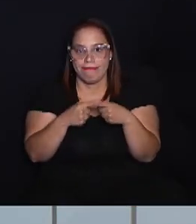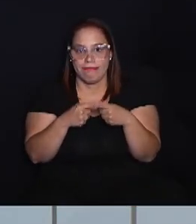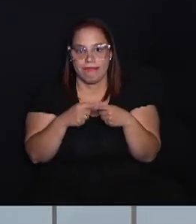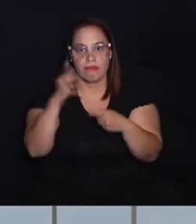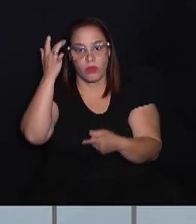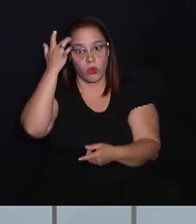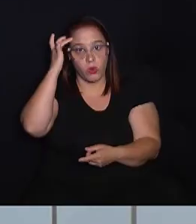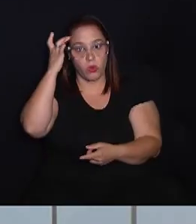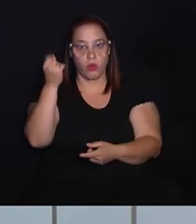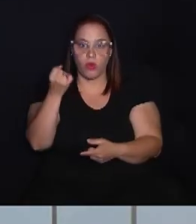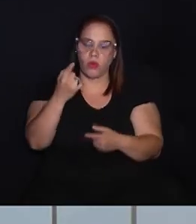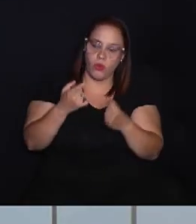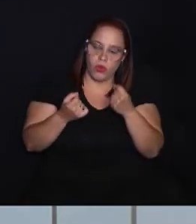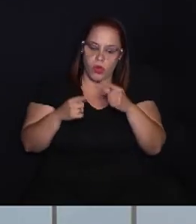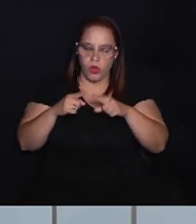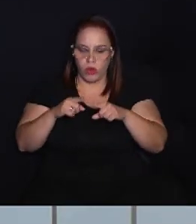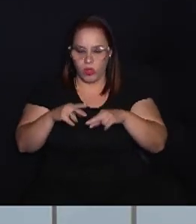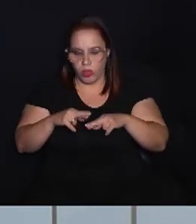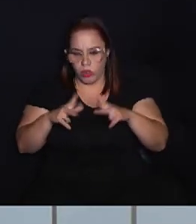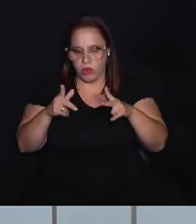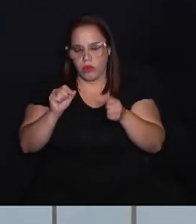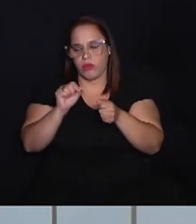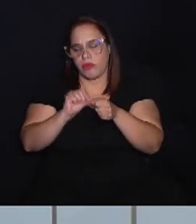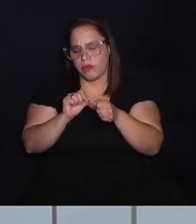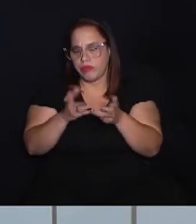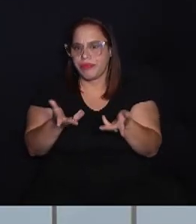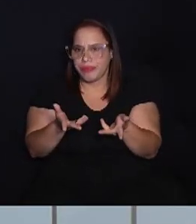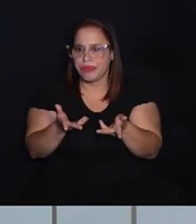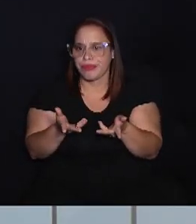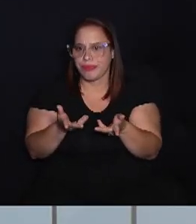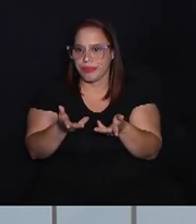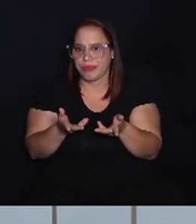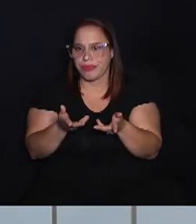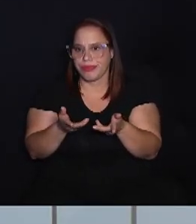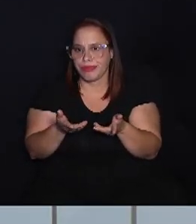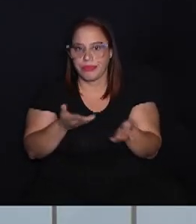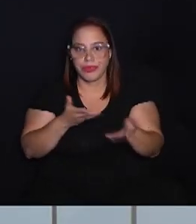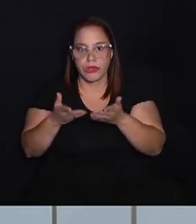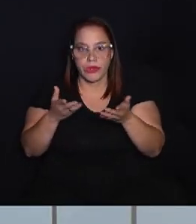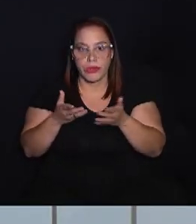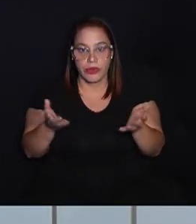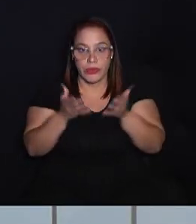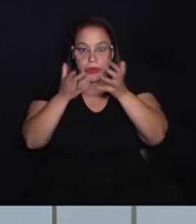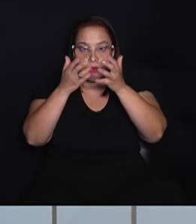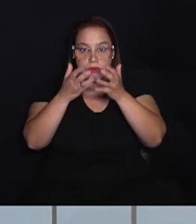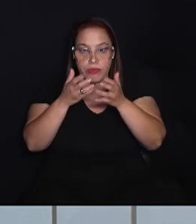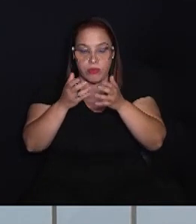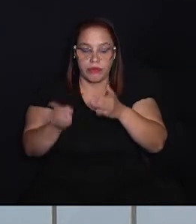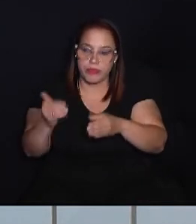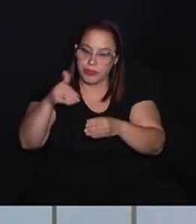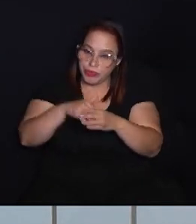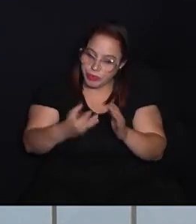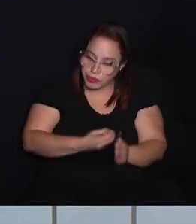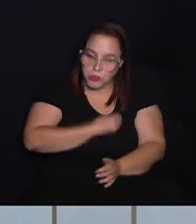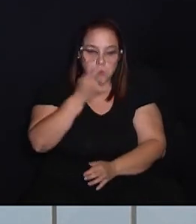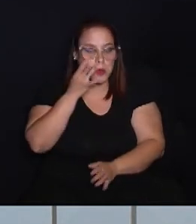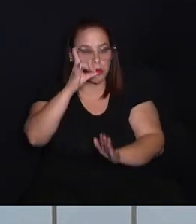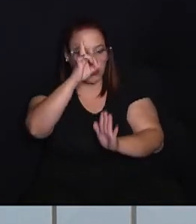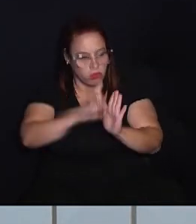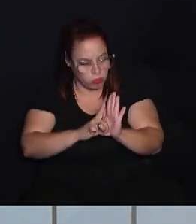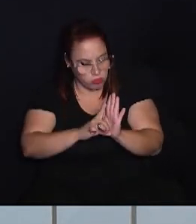né, presidente? Sem dúvida. E você comentou, eu não tinha falado, eu queria cumprimentar também a Justiça Eleitoral de Campinas, né, na pessoa do doutor Torrano,